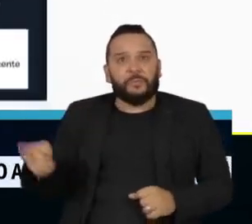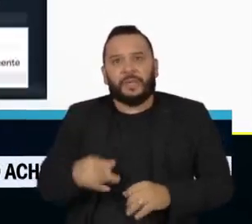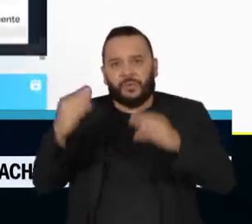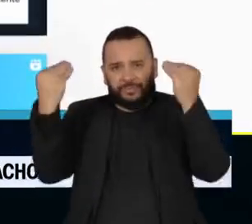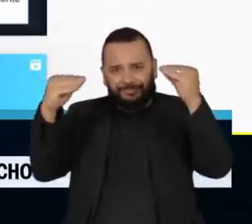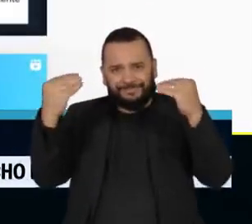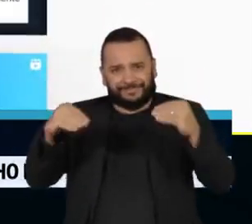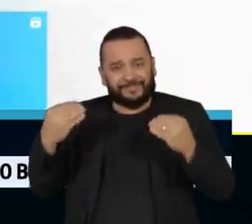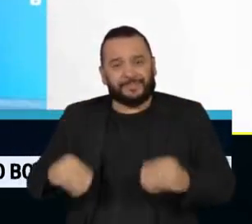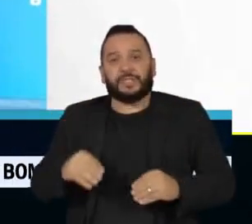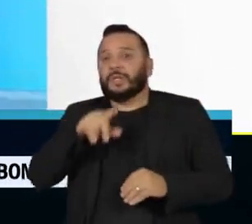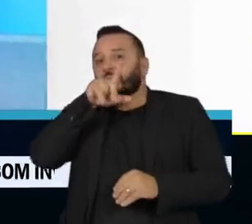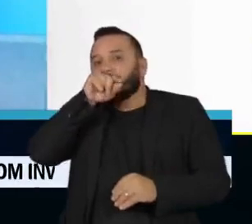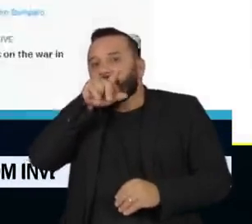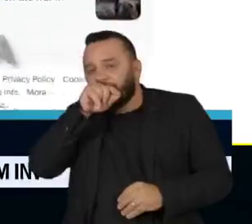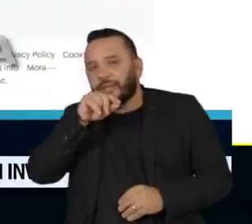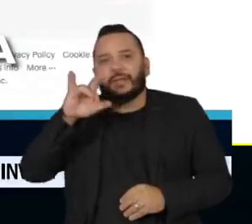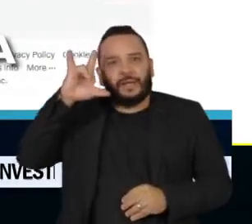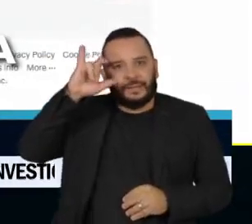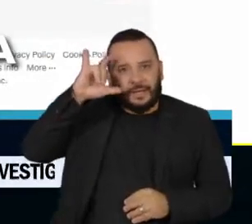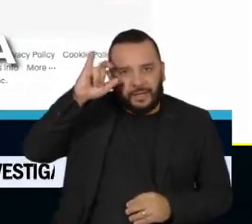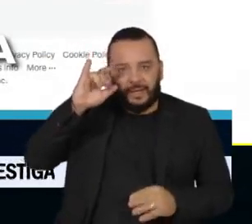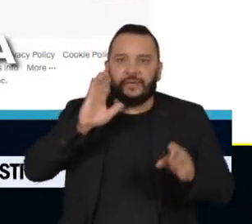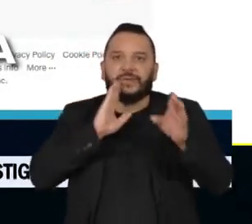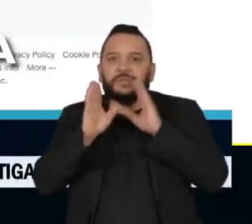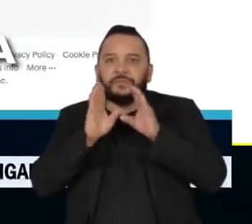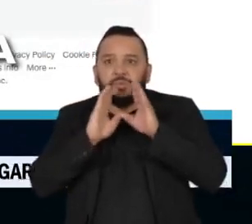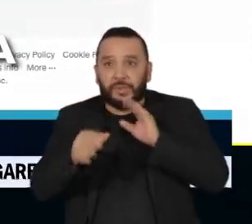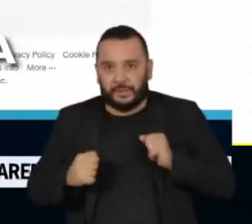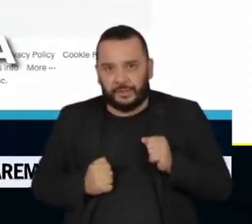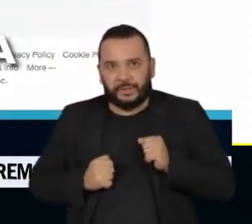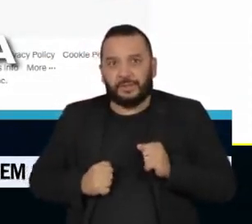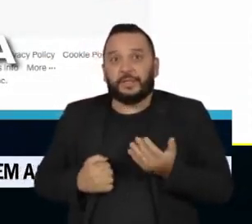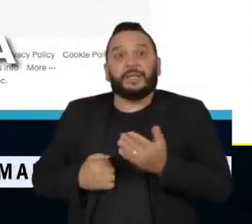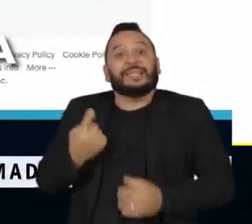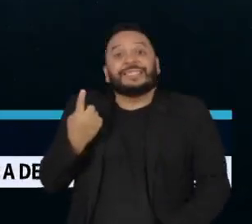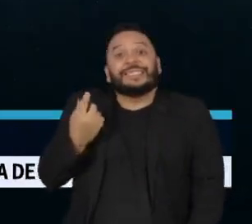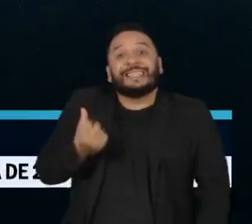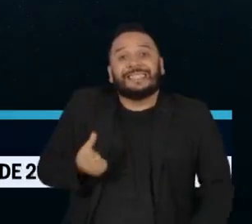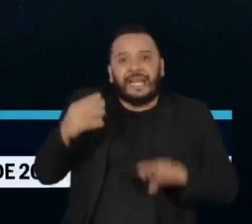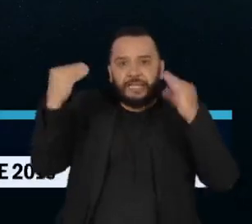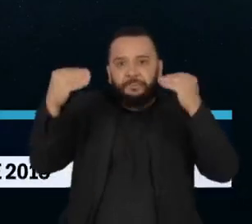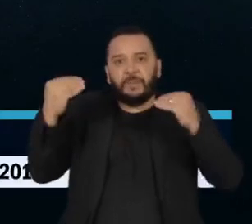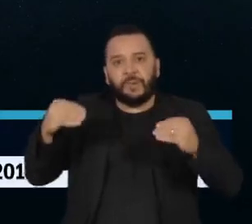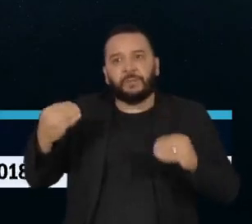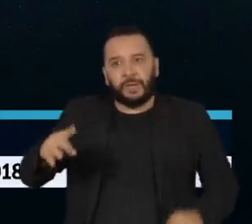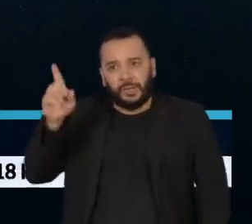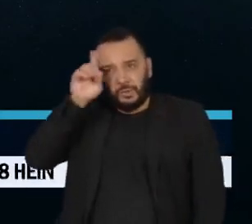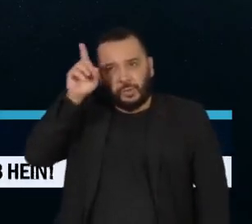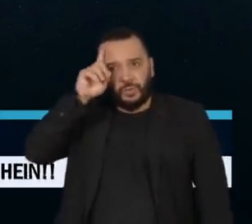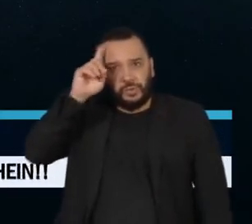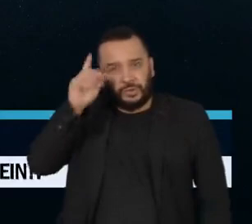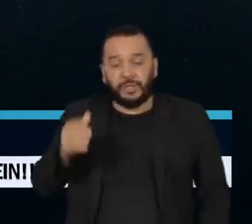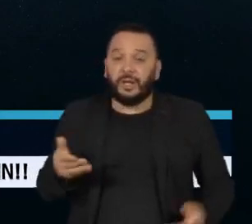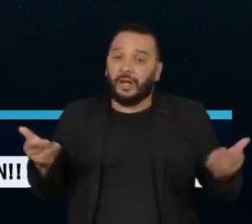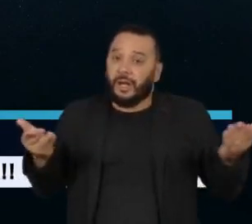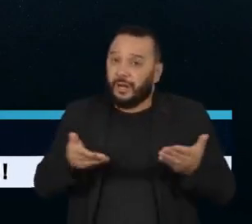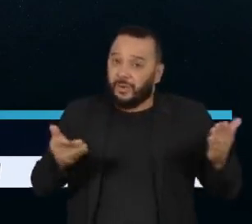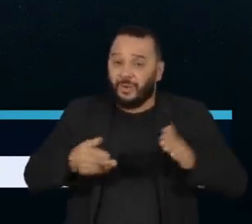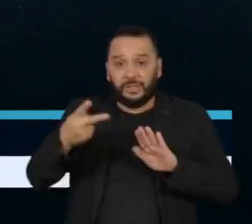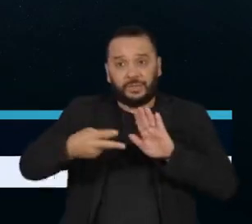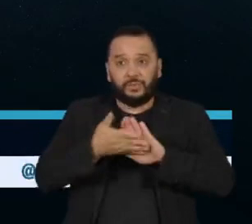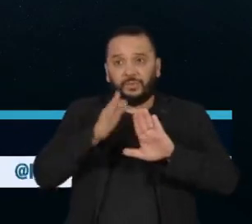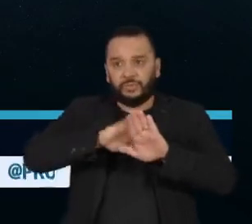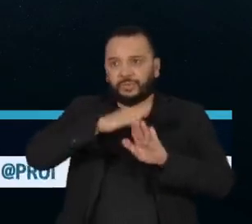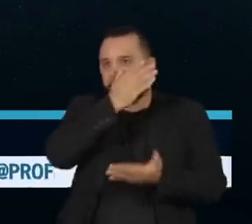levantamento realizado pela consultoria bytes média de 16 posts por dia mas depois de ter sido derrotado no segundo